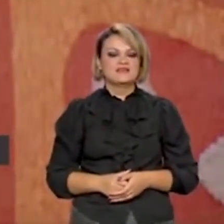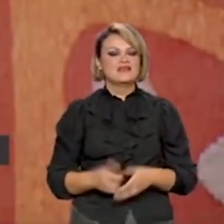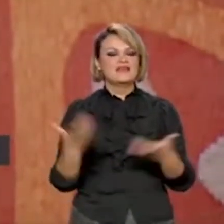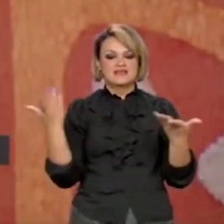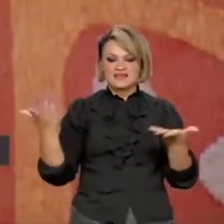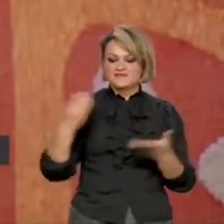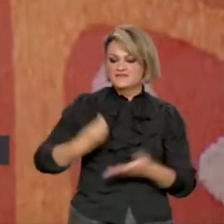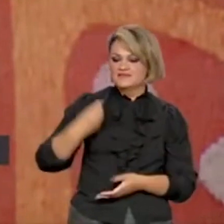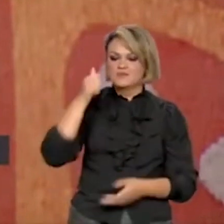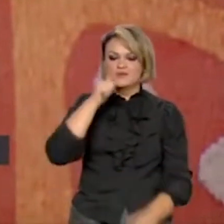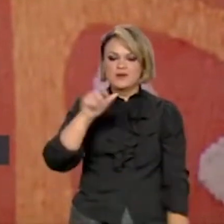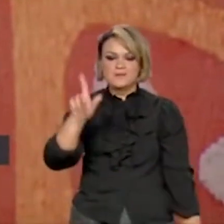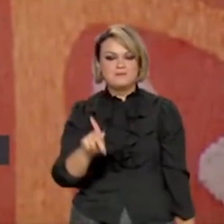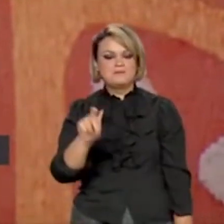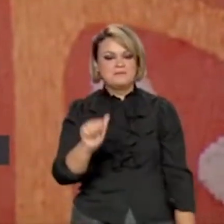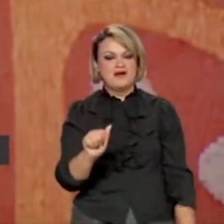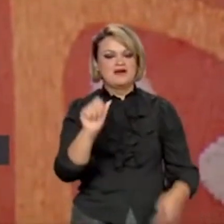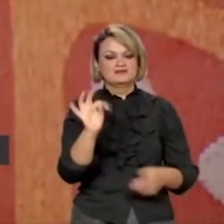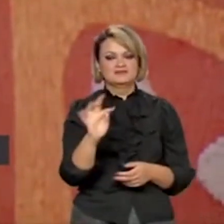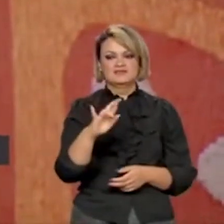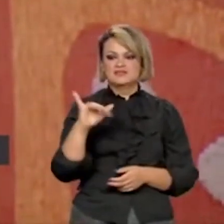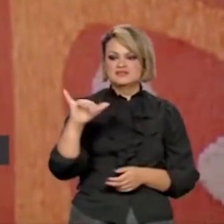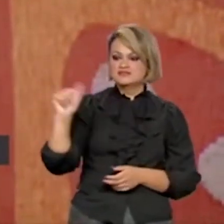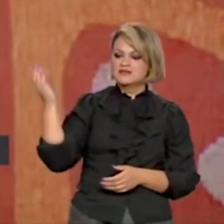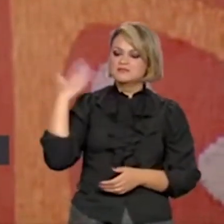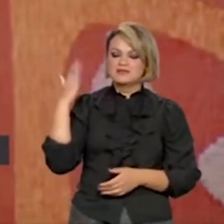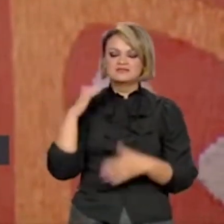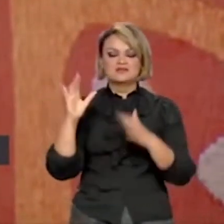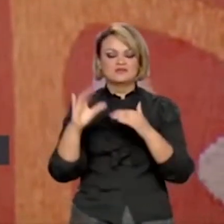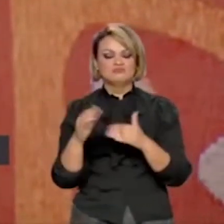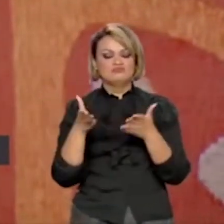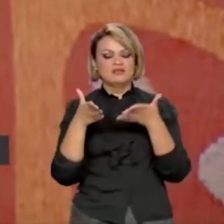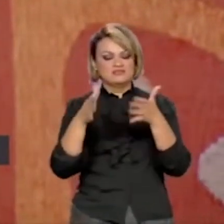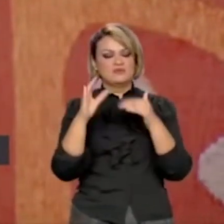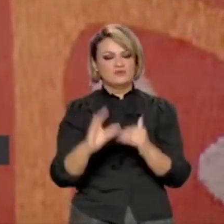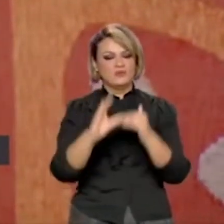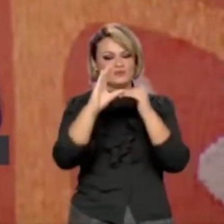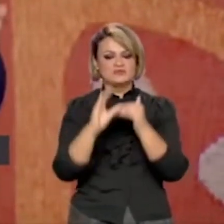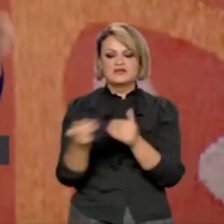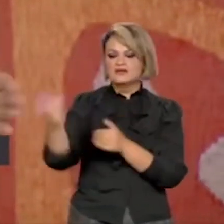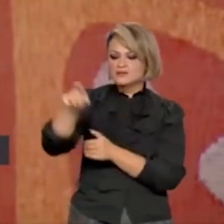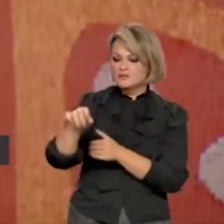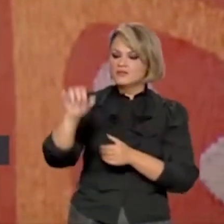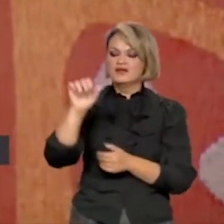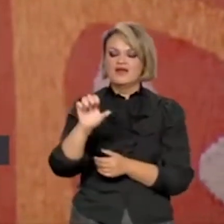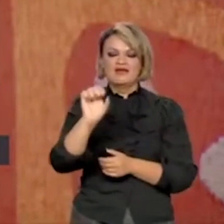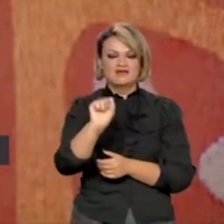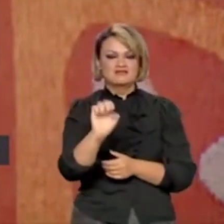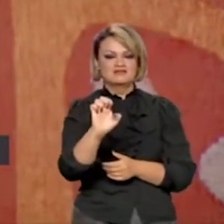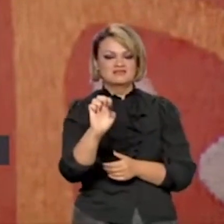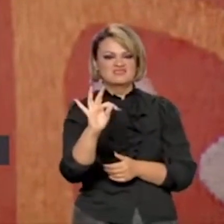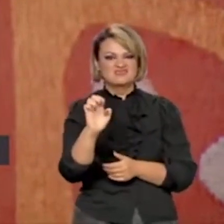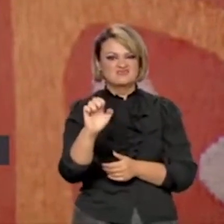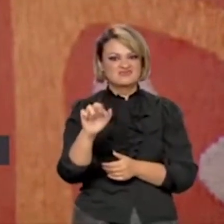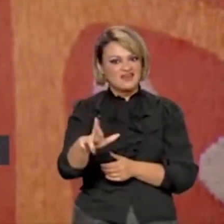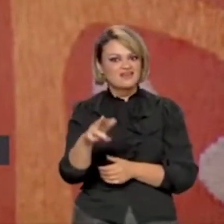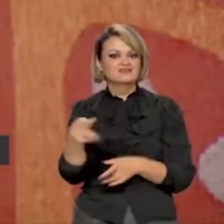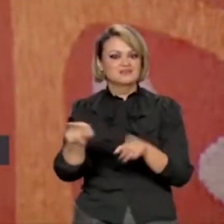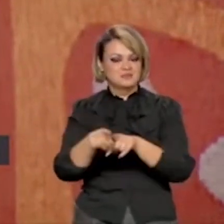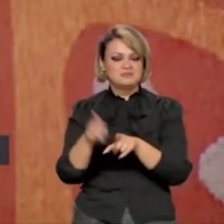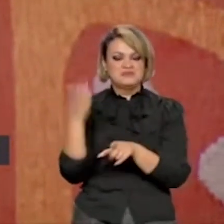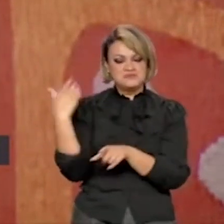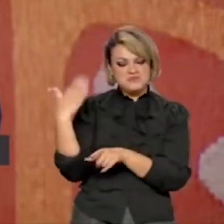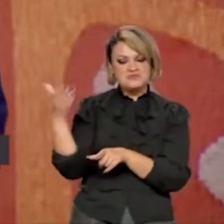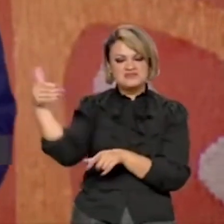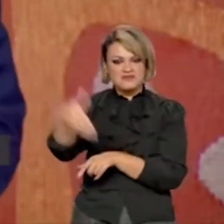tá aqui a Patrícia o dia que já foi secretária executiva do Conselho desenvolvimento econômico social tá aqui a Stevia que também foi secretária executiva do